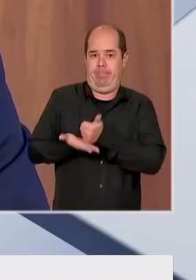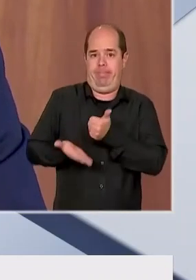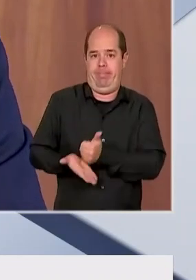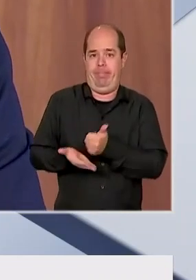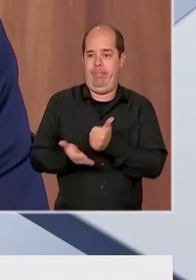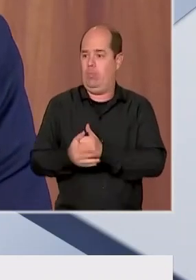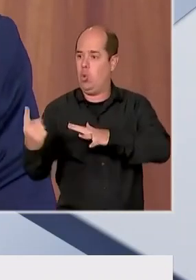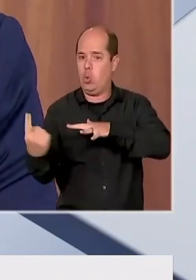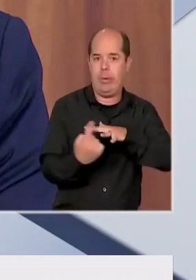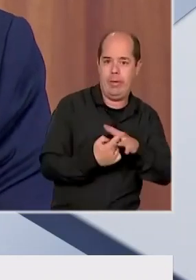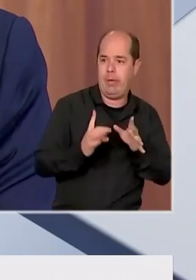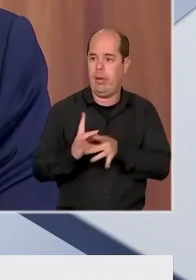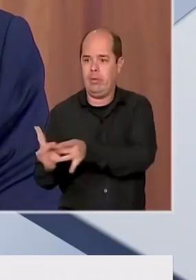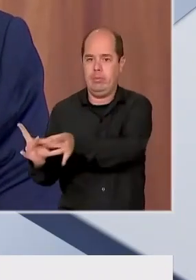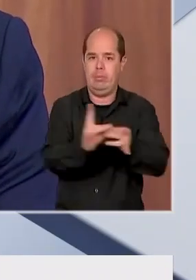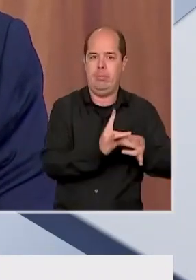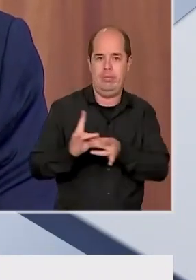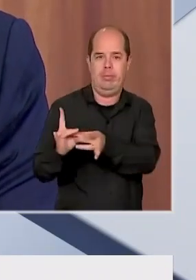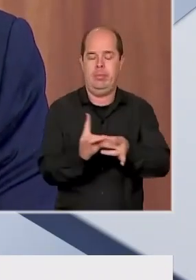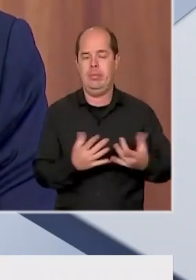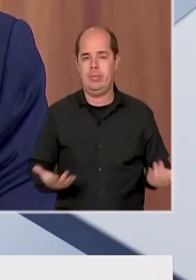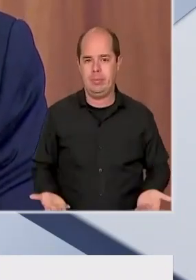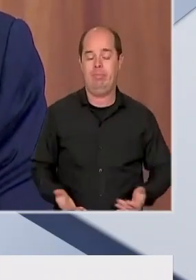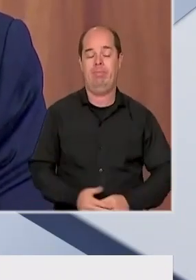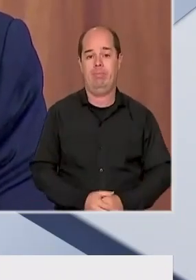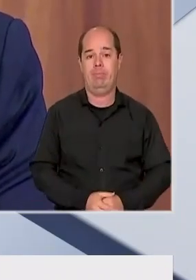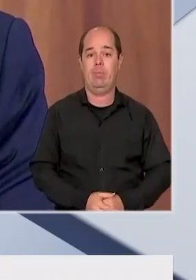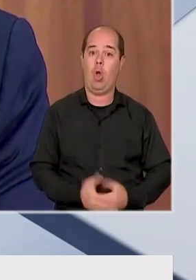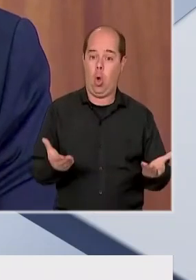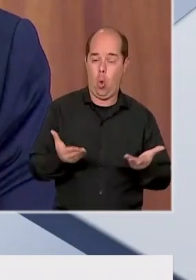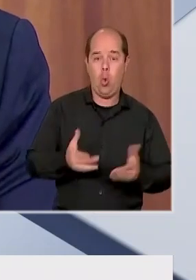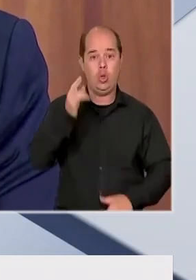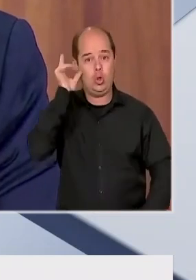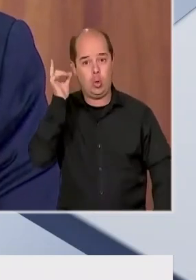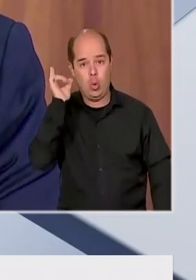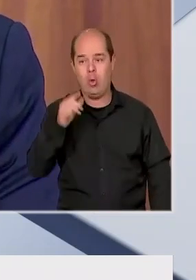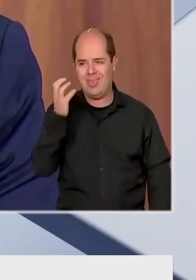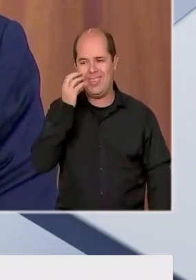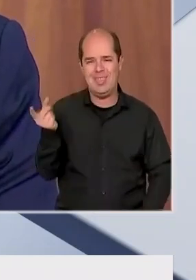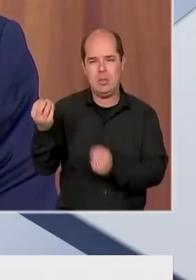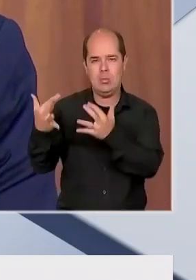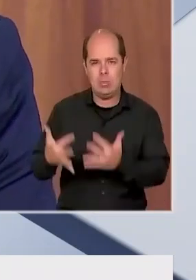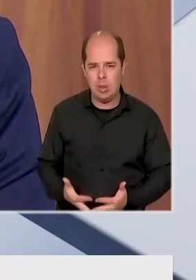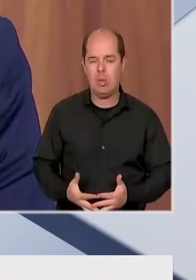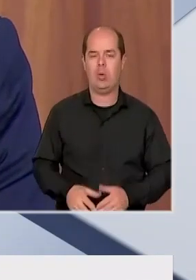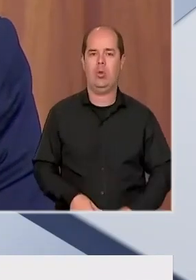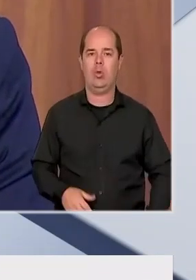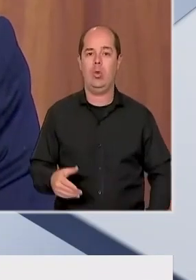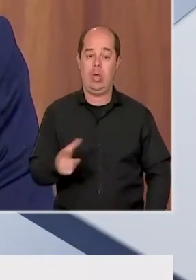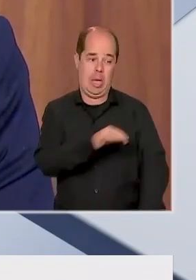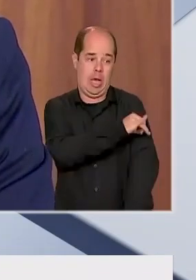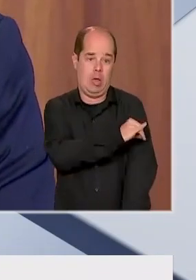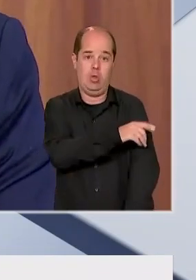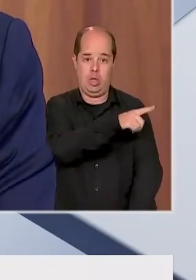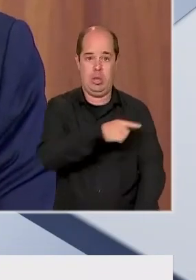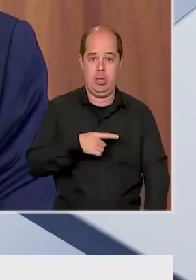traficantes no Rio de Janeiro e cada um portaria em média dois fuzis então a gente tá falando de 56.000 fusis bom se isso não